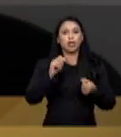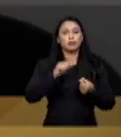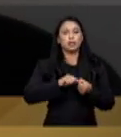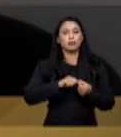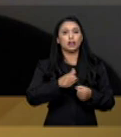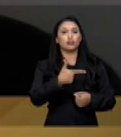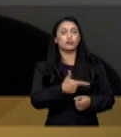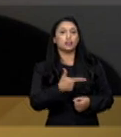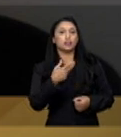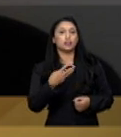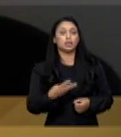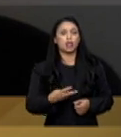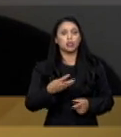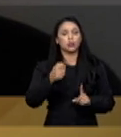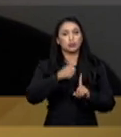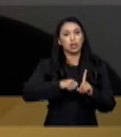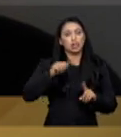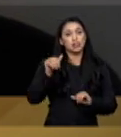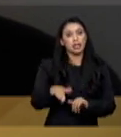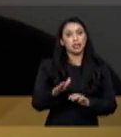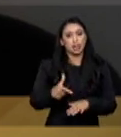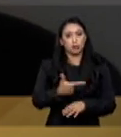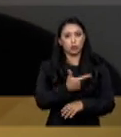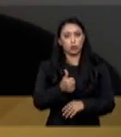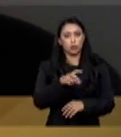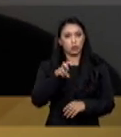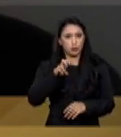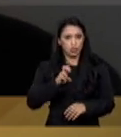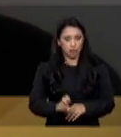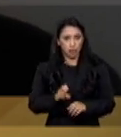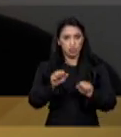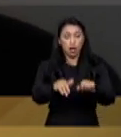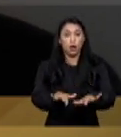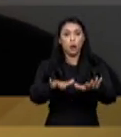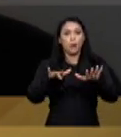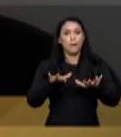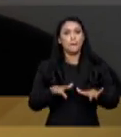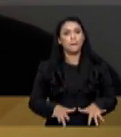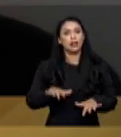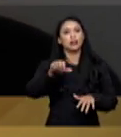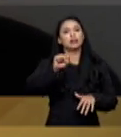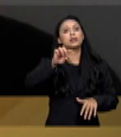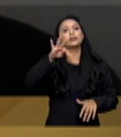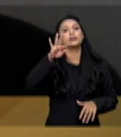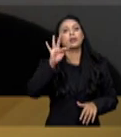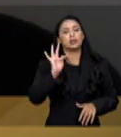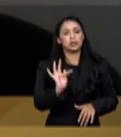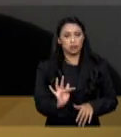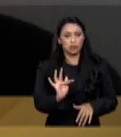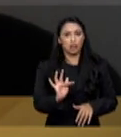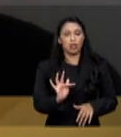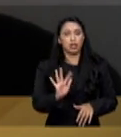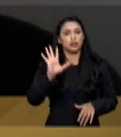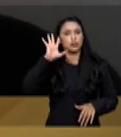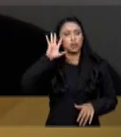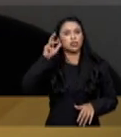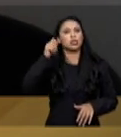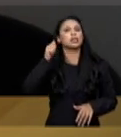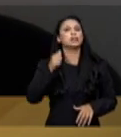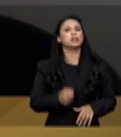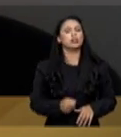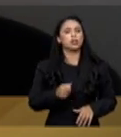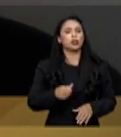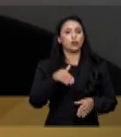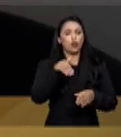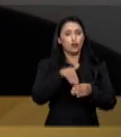realizado em 23 de setembro de 2015, o plenário do Supremo Tribunal Federal assentou, a partir